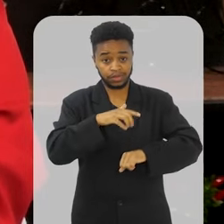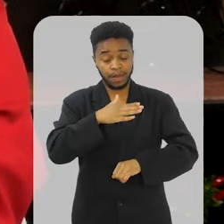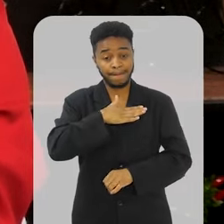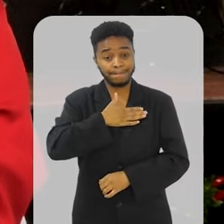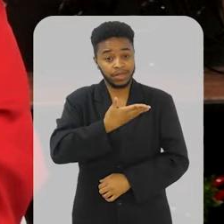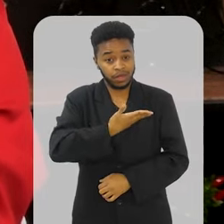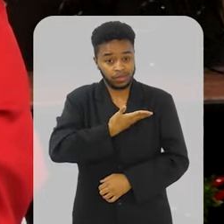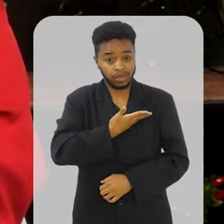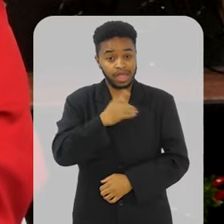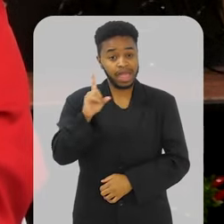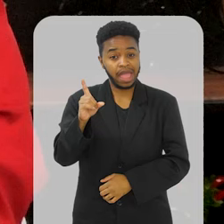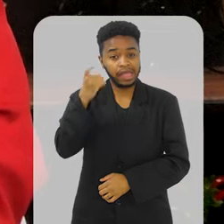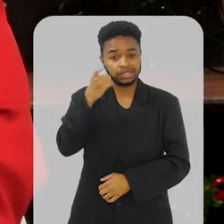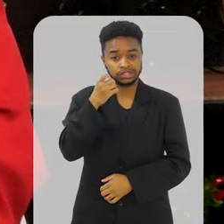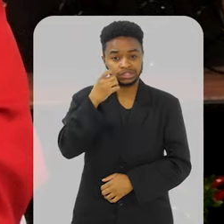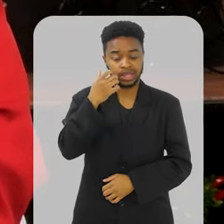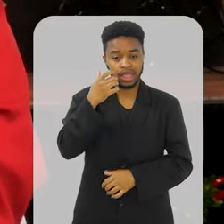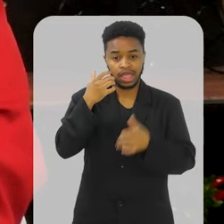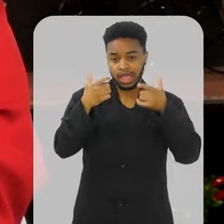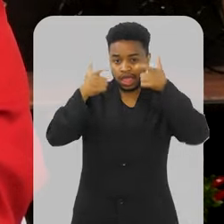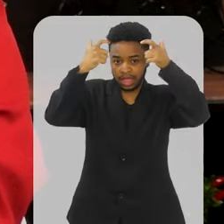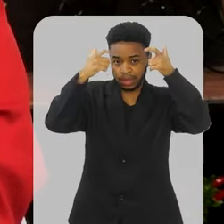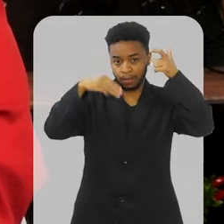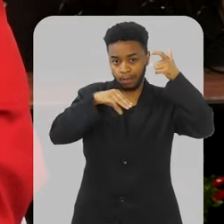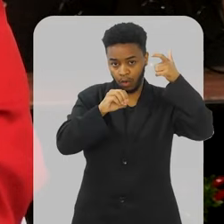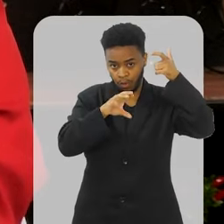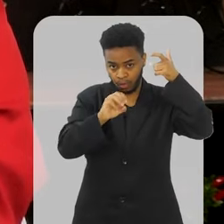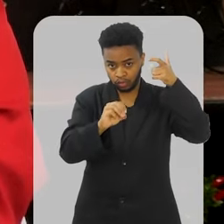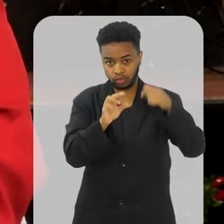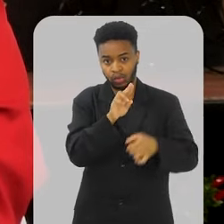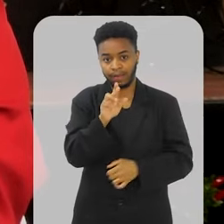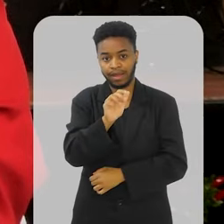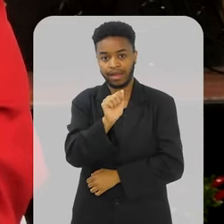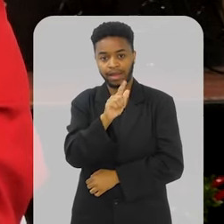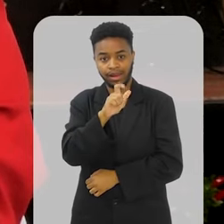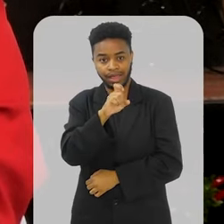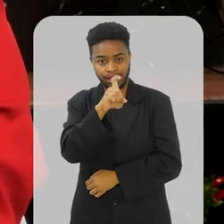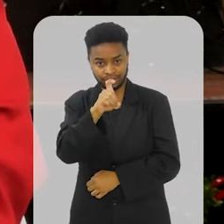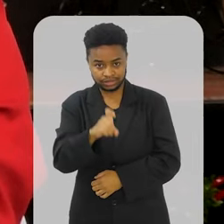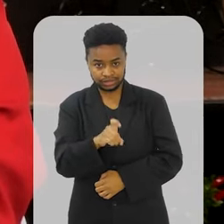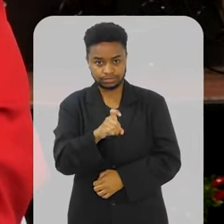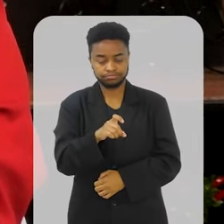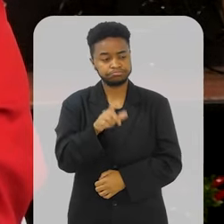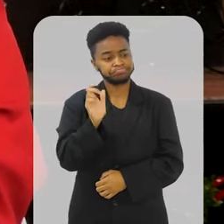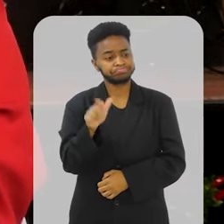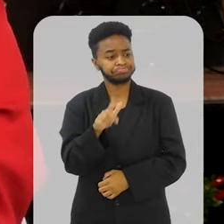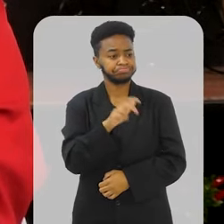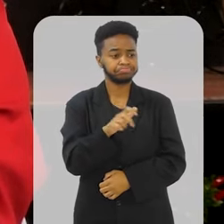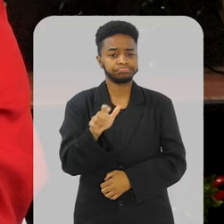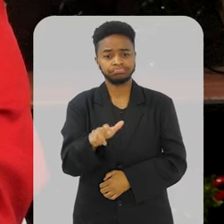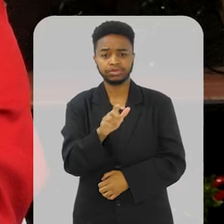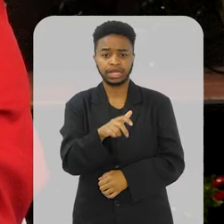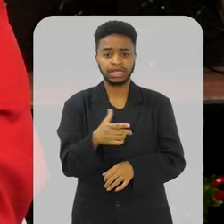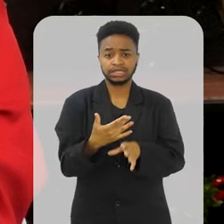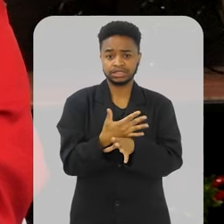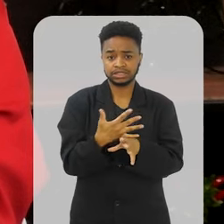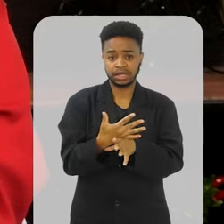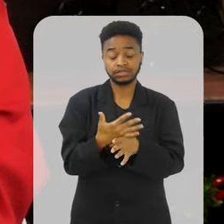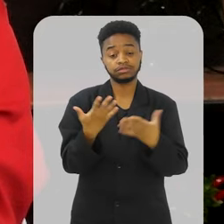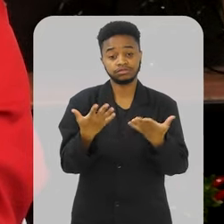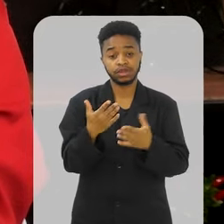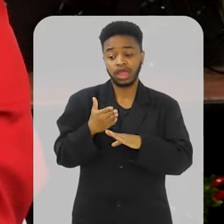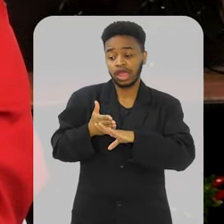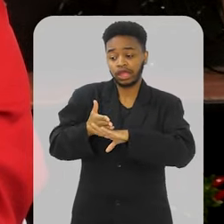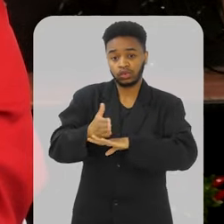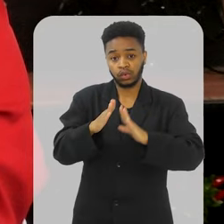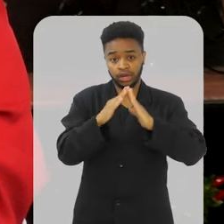amigo meu ex-rei momo Alex Oliveira estava andando no centro da cidade Eis que passou na porta